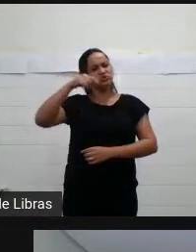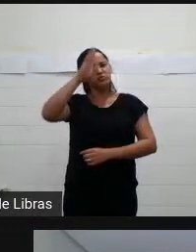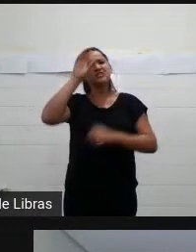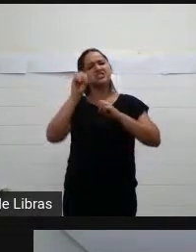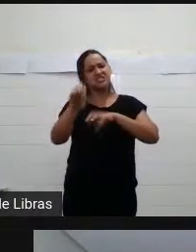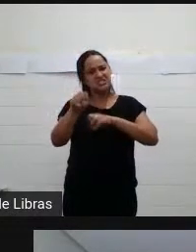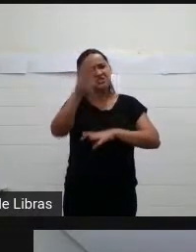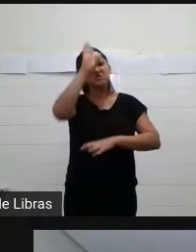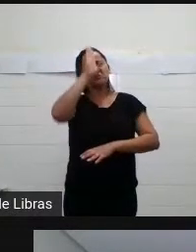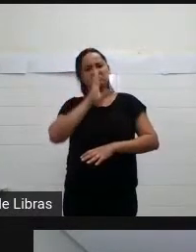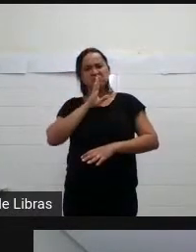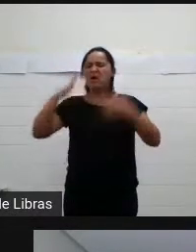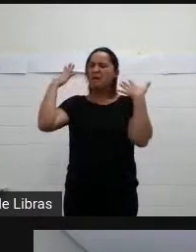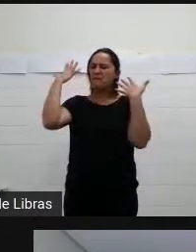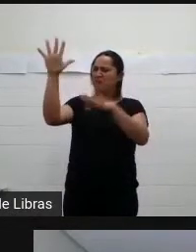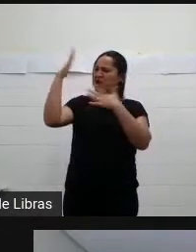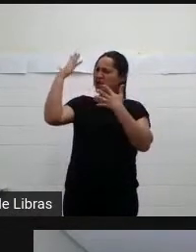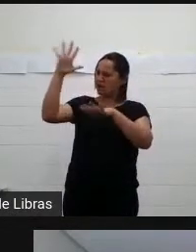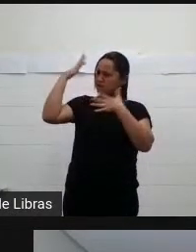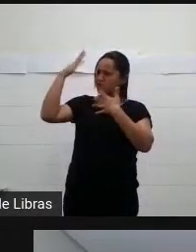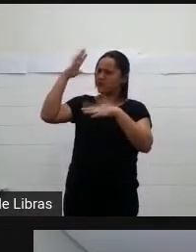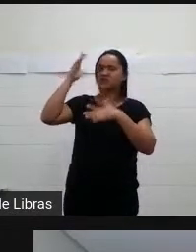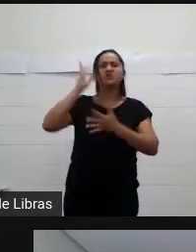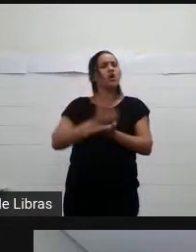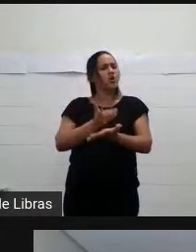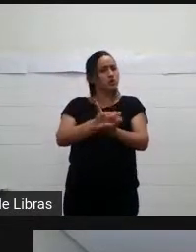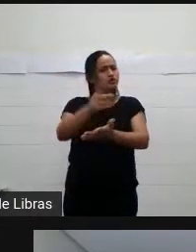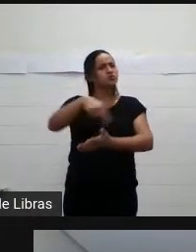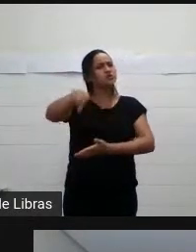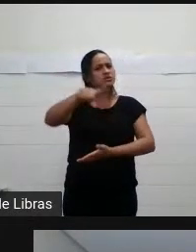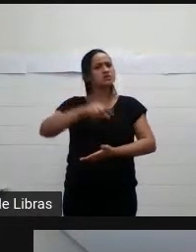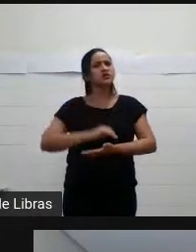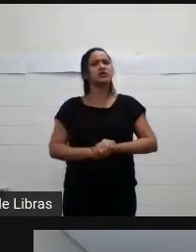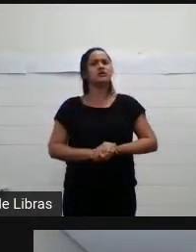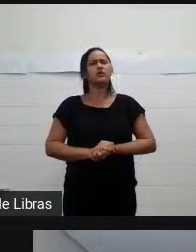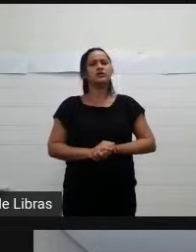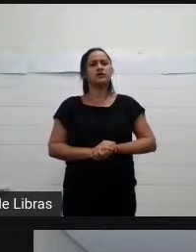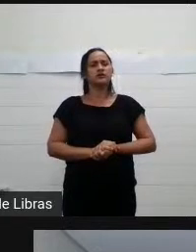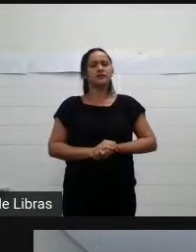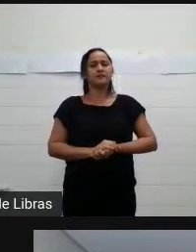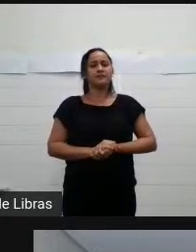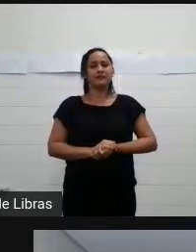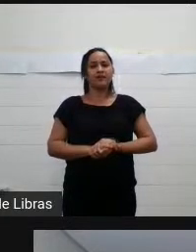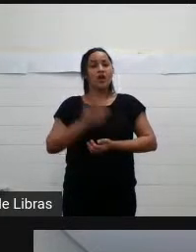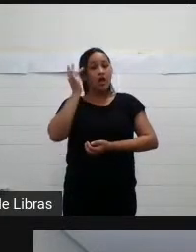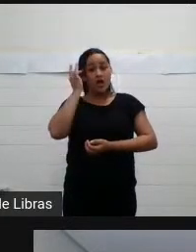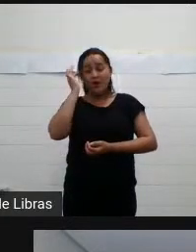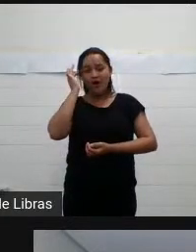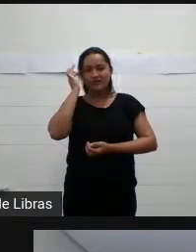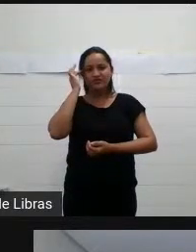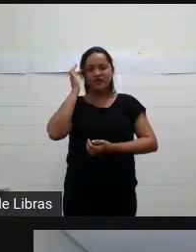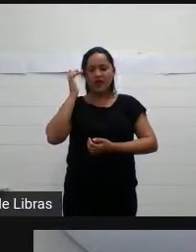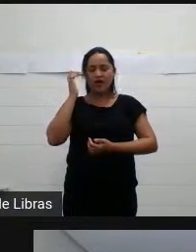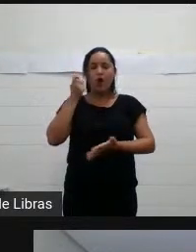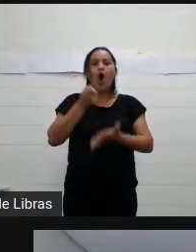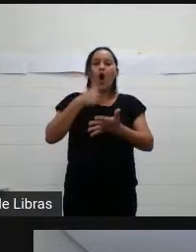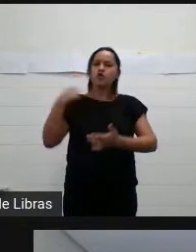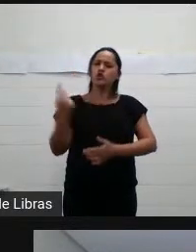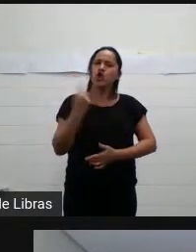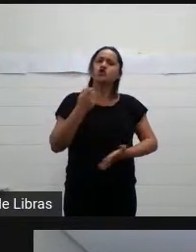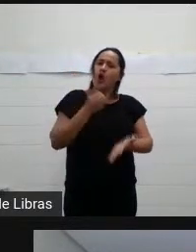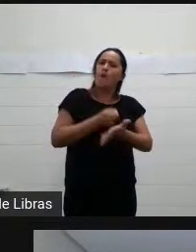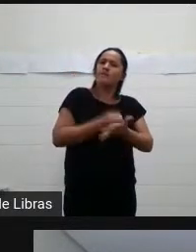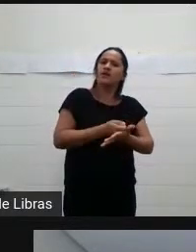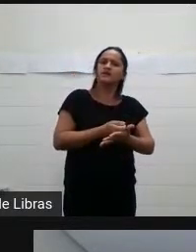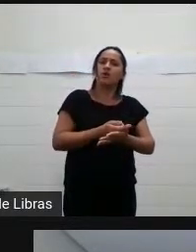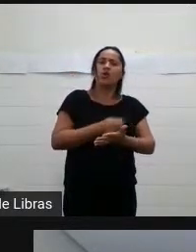estão de parabéns pela iniciativa. Continuem assim, sempre. Né? Eu acho que esse é o nosso compromisso. O professor, ele tem